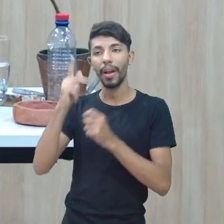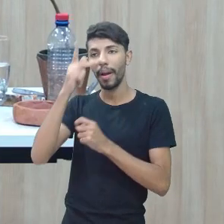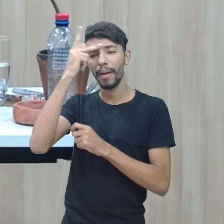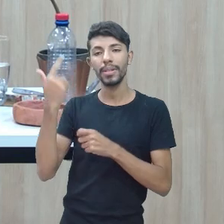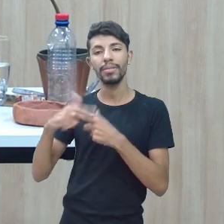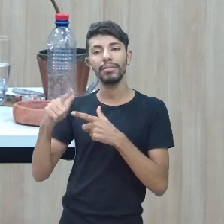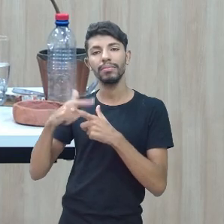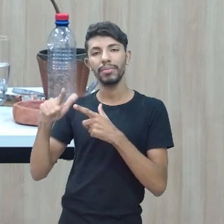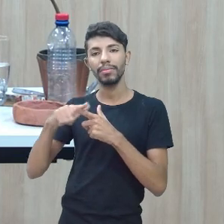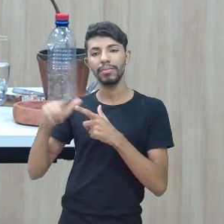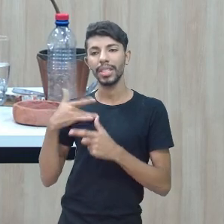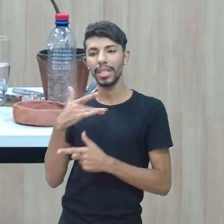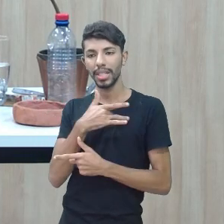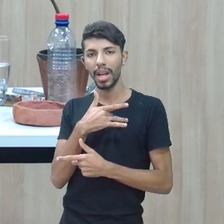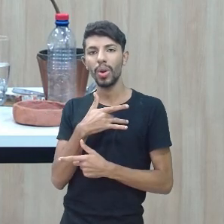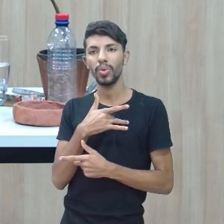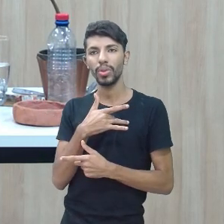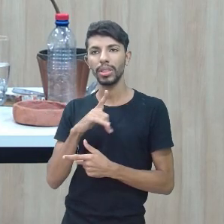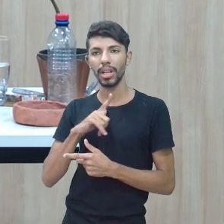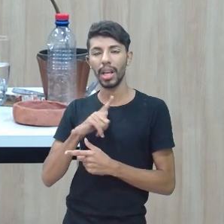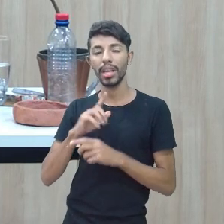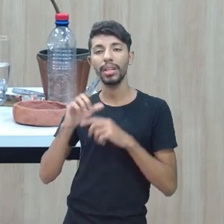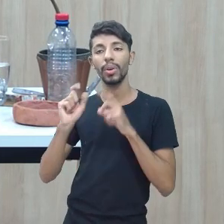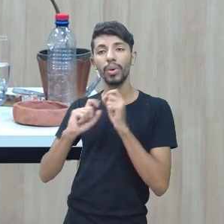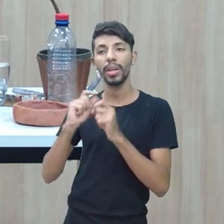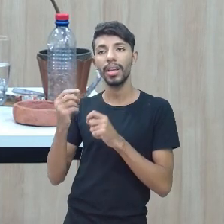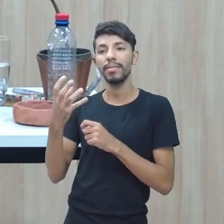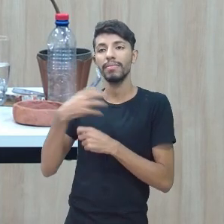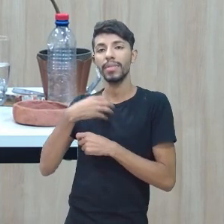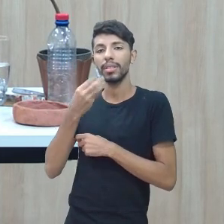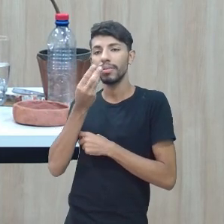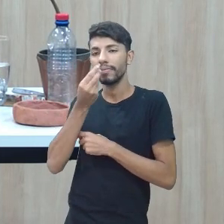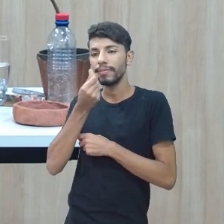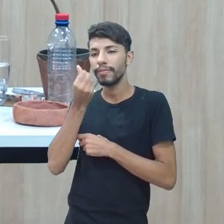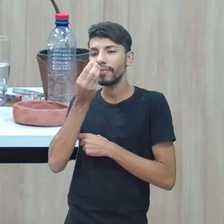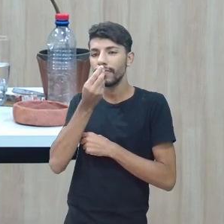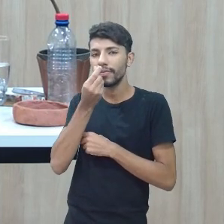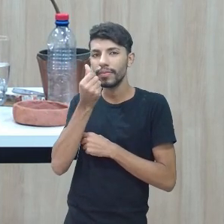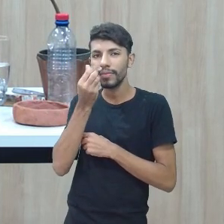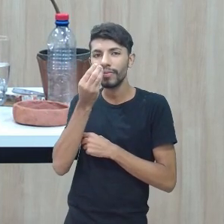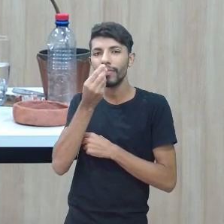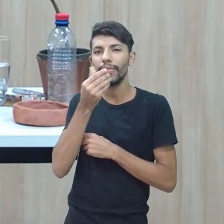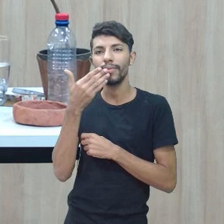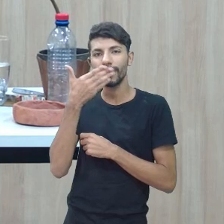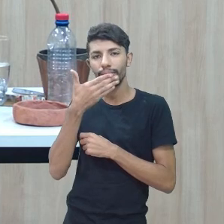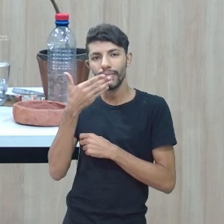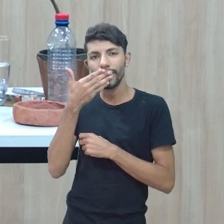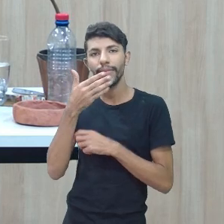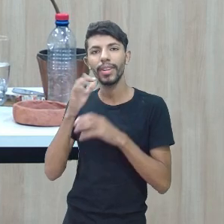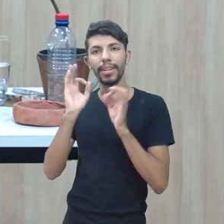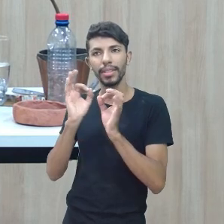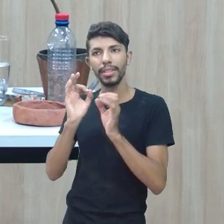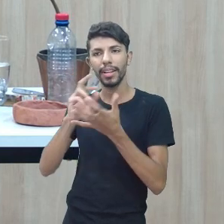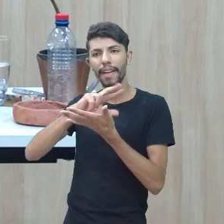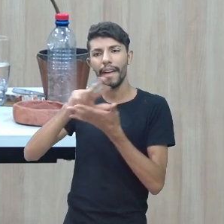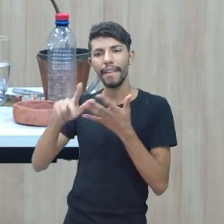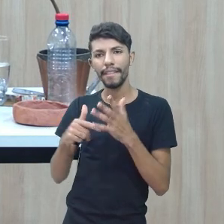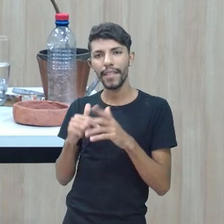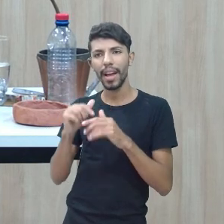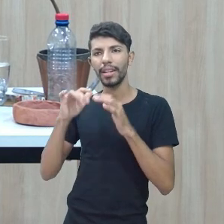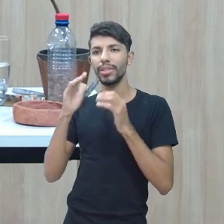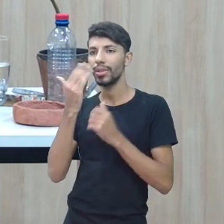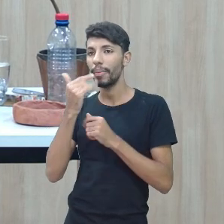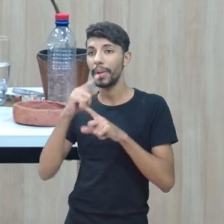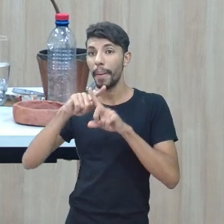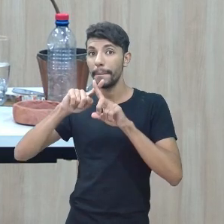saúde, elas sentirem um sabor adocicado nos alimentos, nos diversos alimentos.